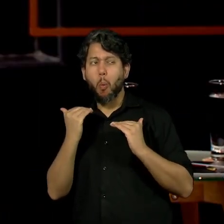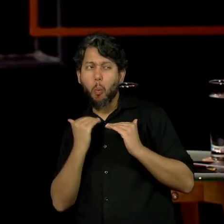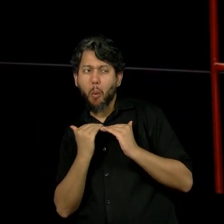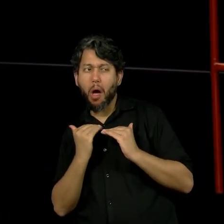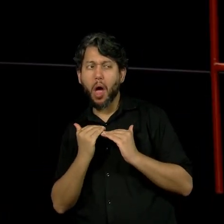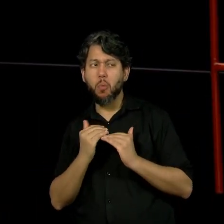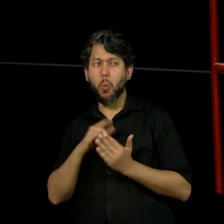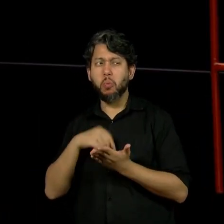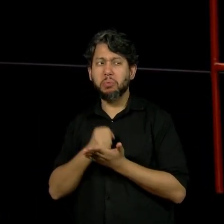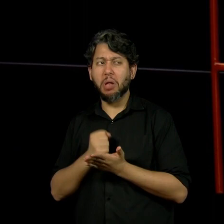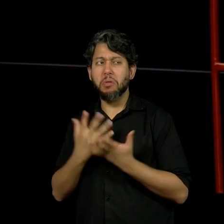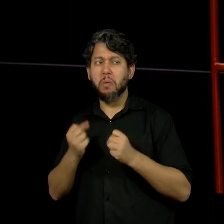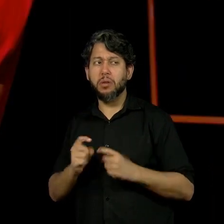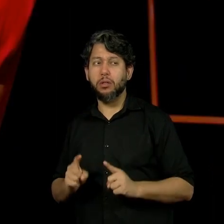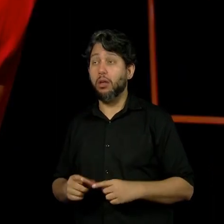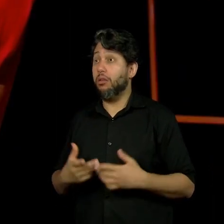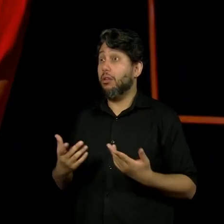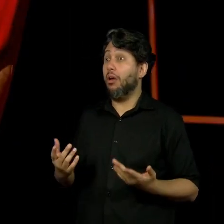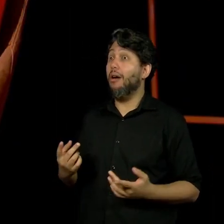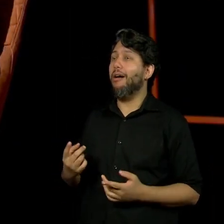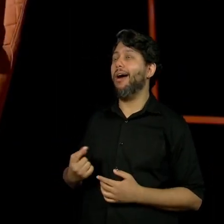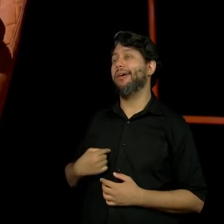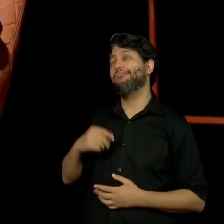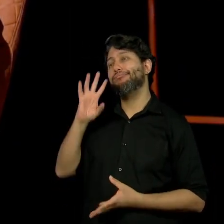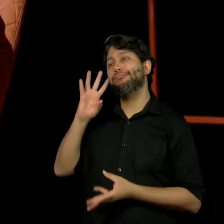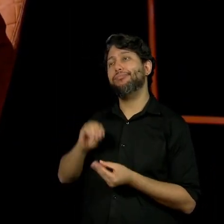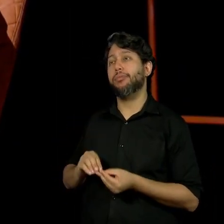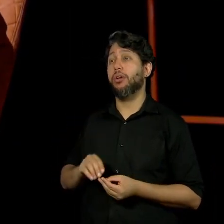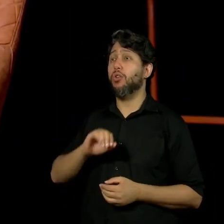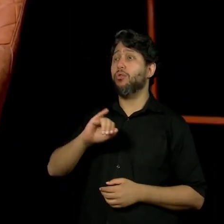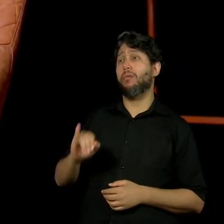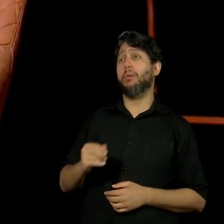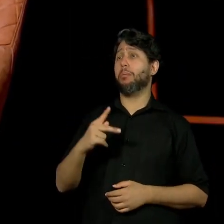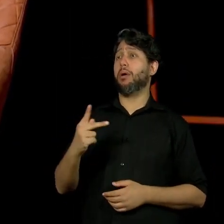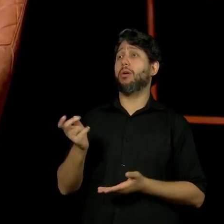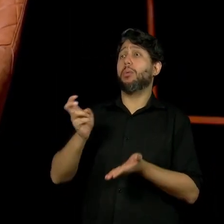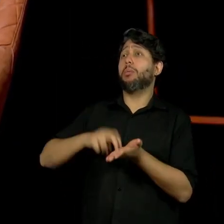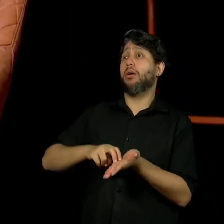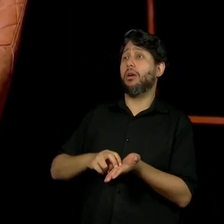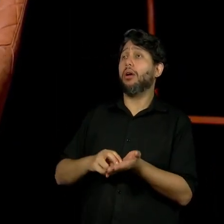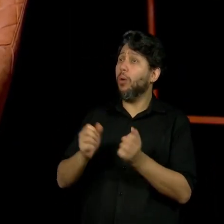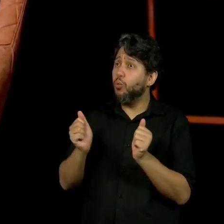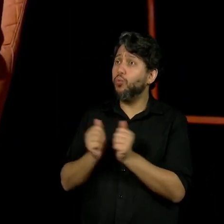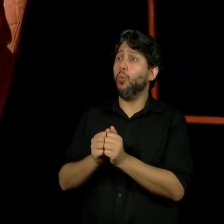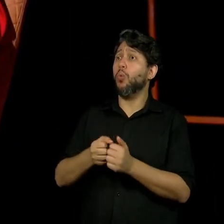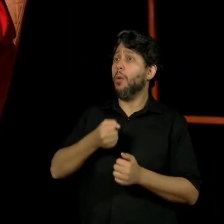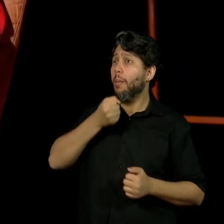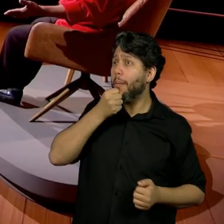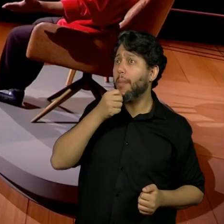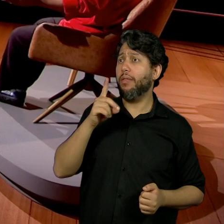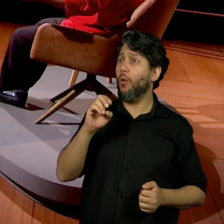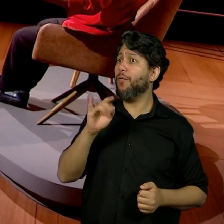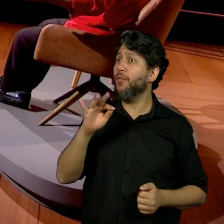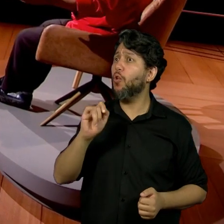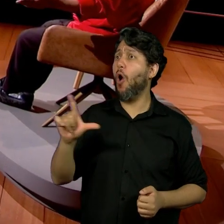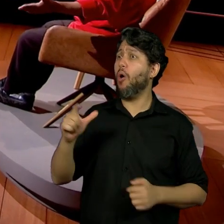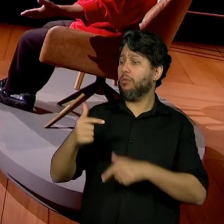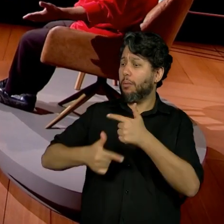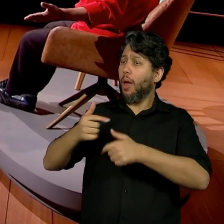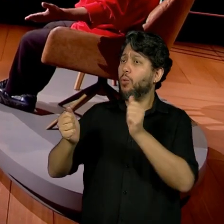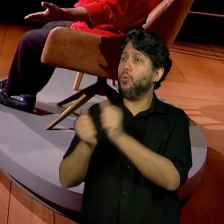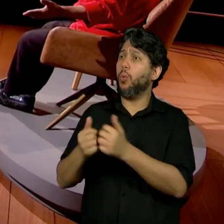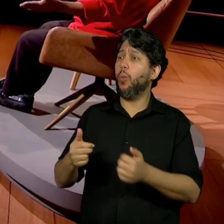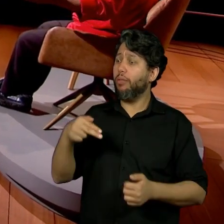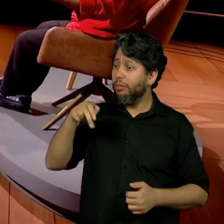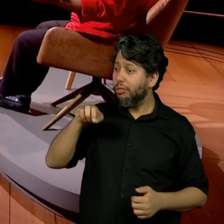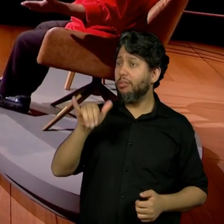Olha isso. E não me contrataram. Era Jovem Pan, fazia o Jornal de Manhã da Jovem Pan, ao lado de Franco Neto, Antônio Delfiol, Ney